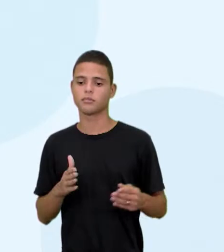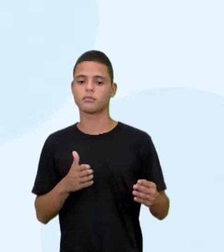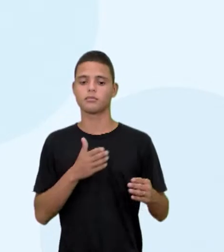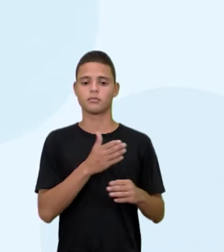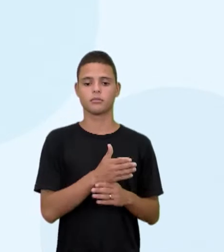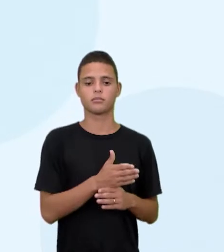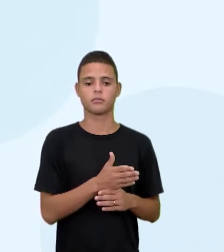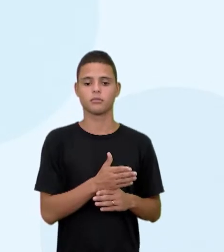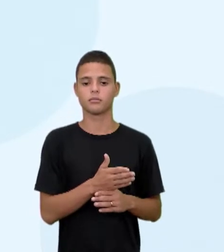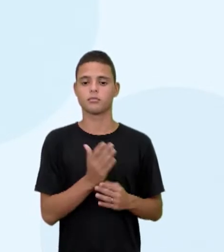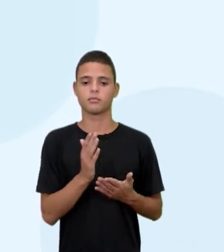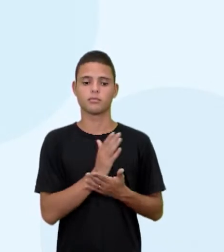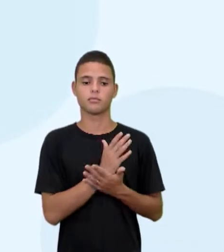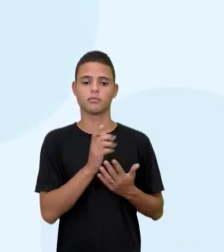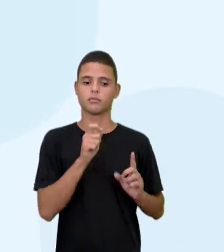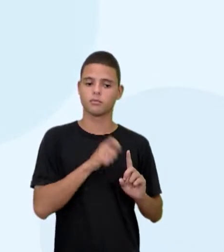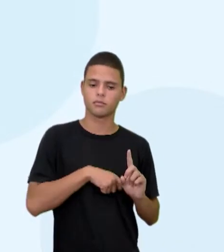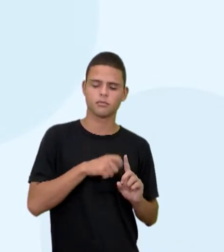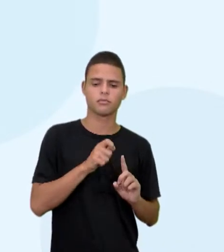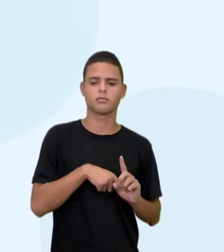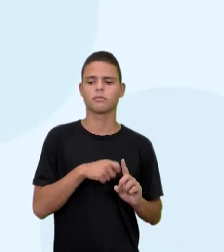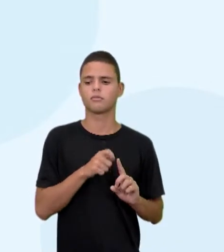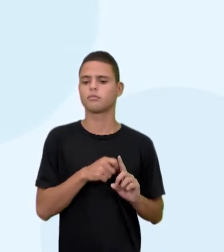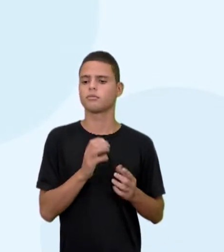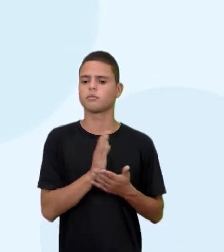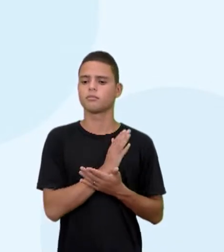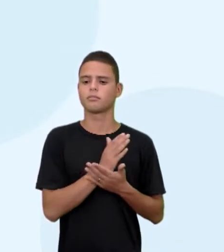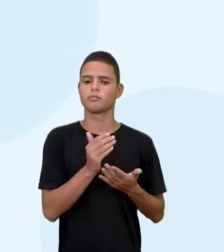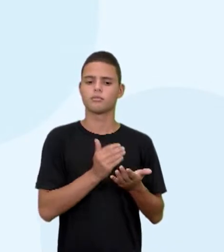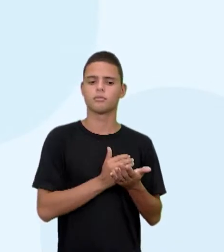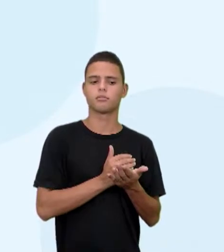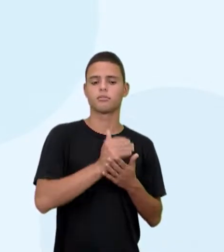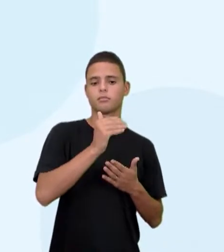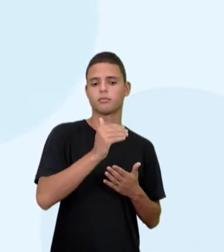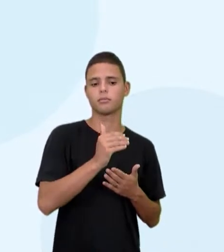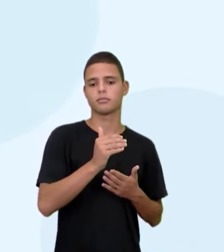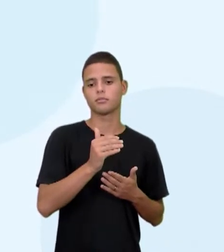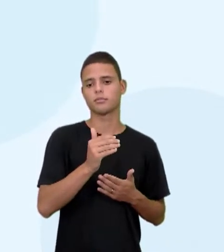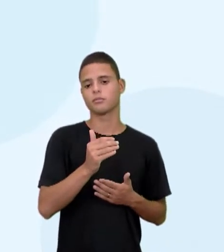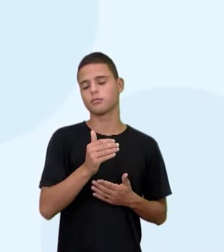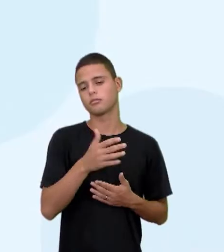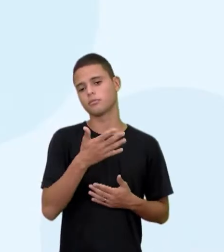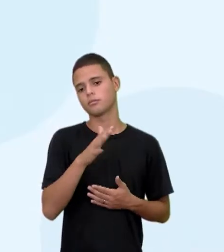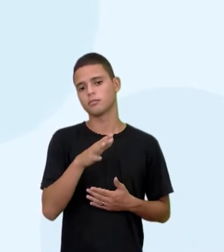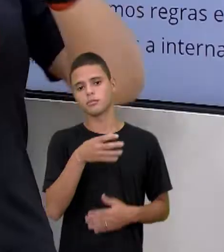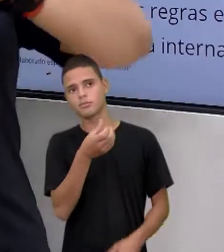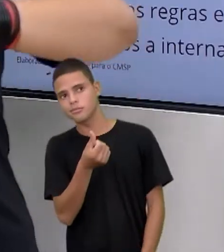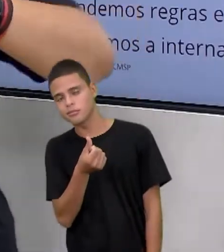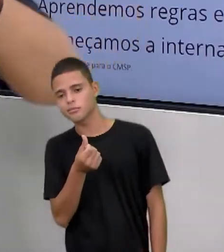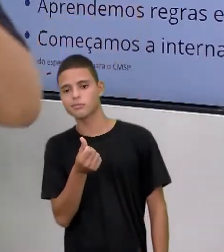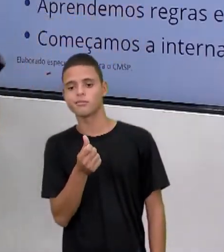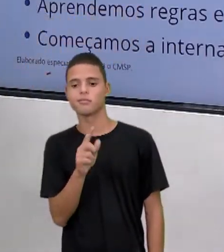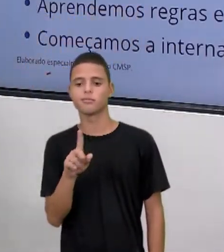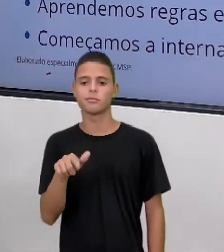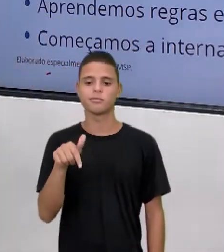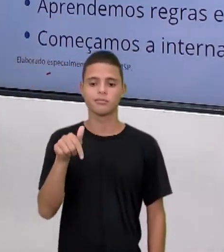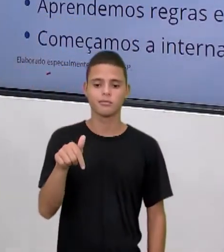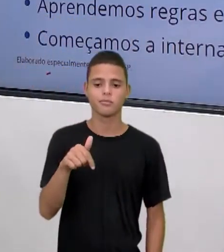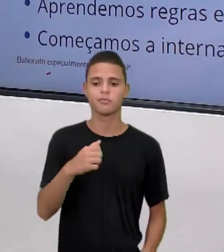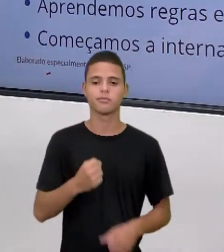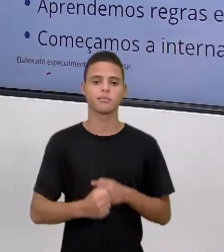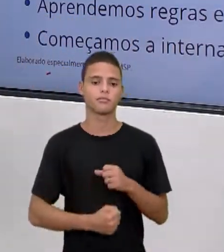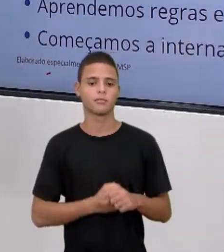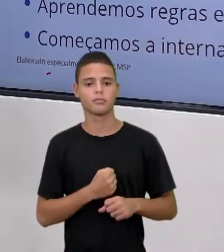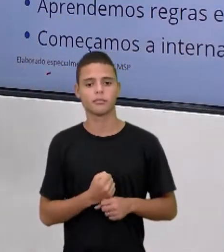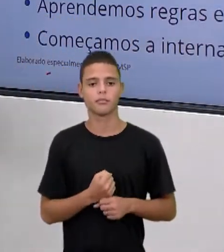com meses, mas tem crianças que chegam a começar a ir para a escola com os seus 6, 7, 5